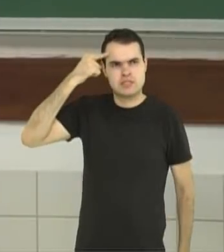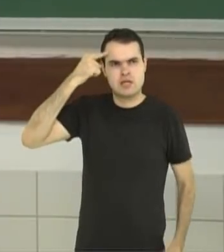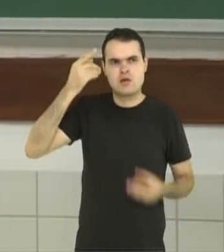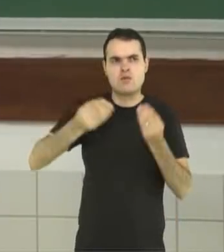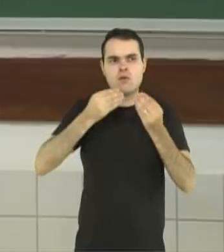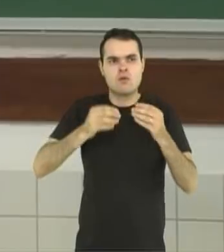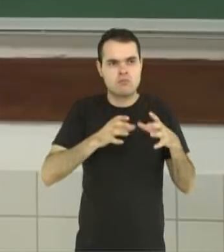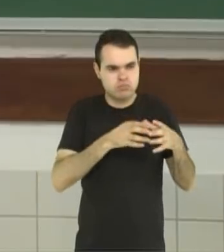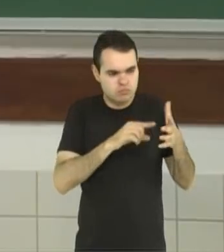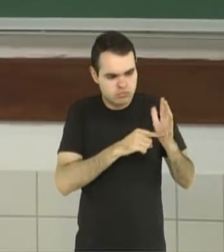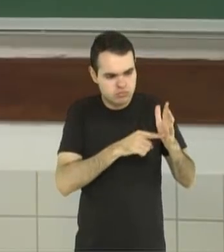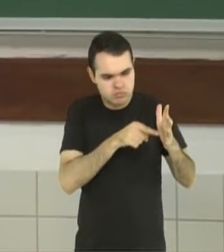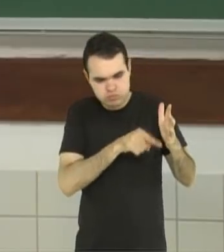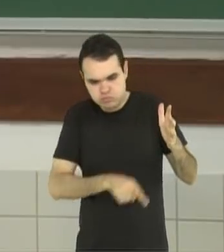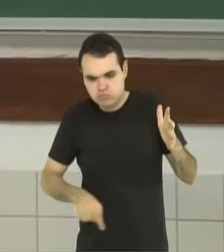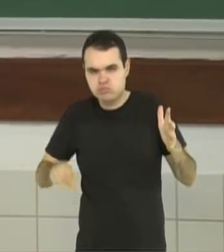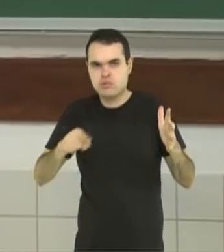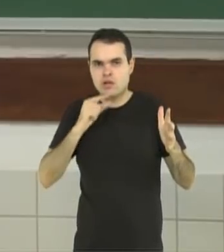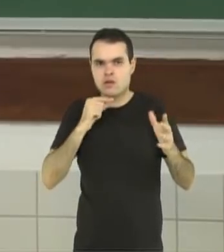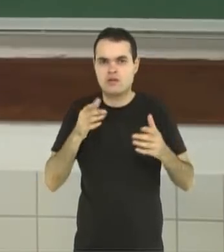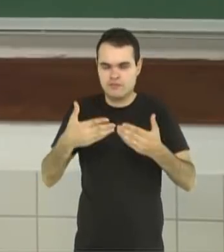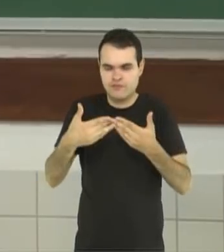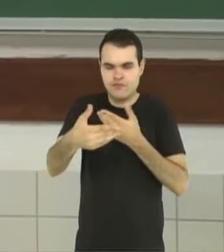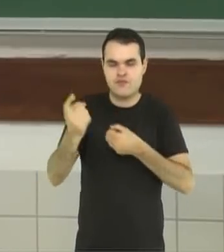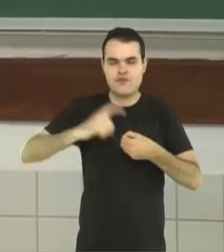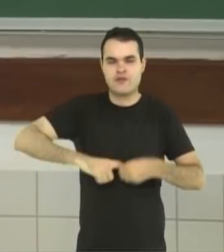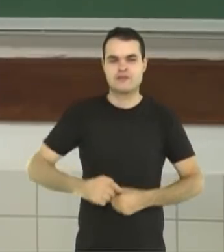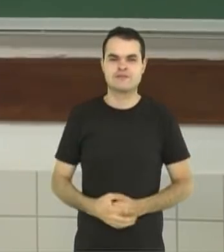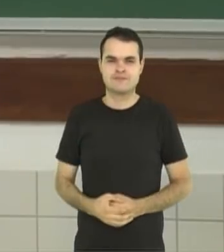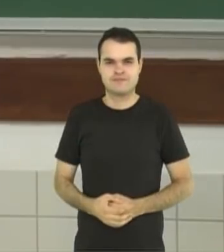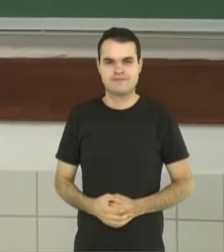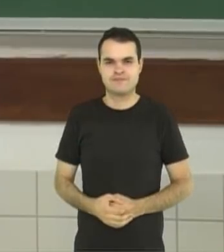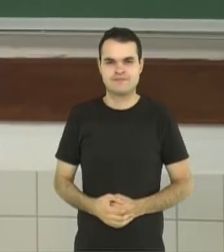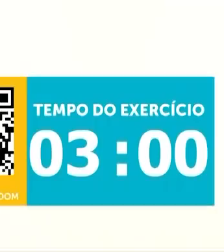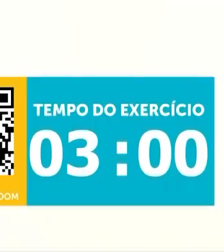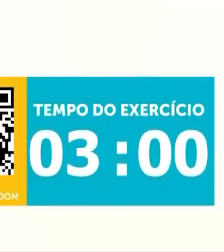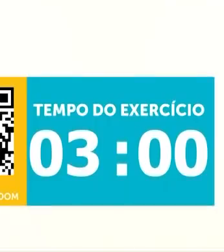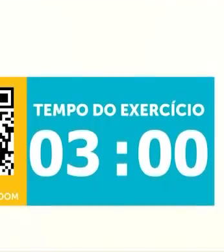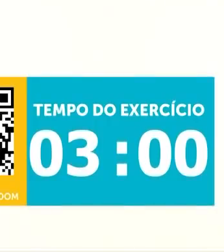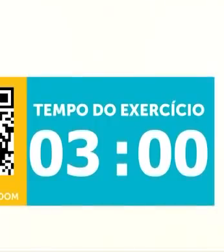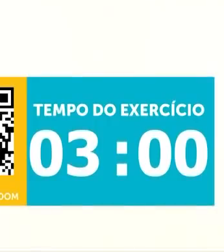pensarem nesse exercício. Eu já retomo aqui, a gente já faz a correção, tá bom?